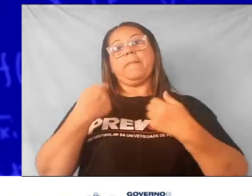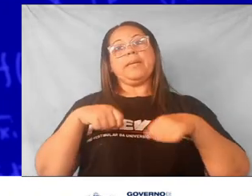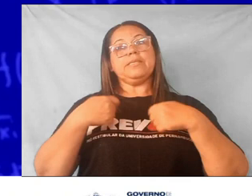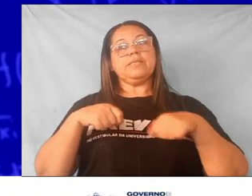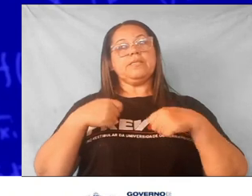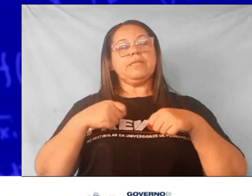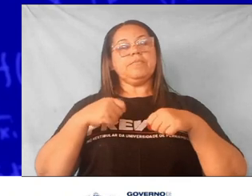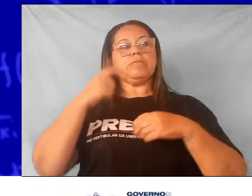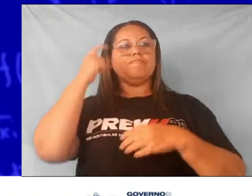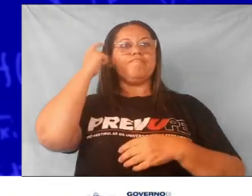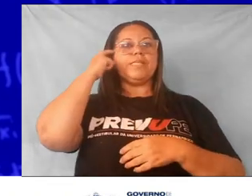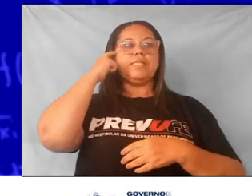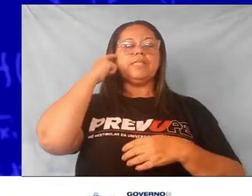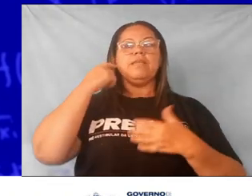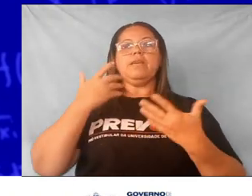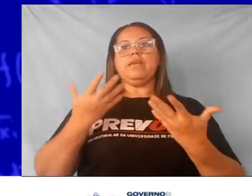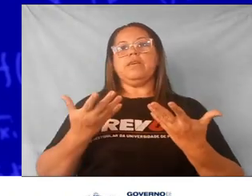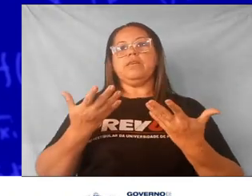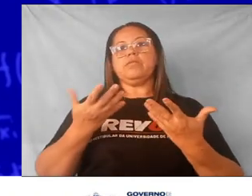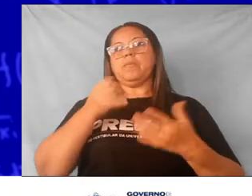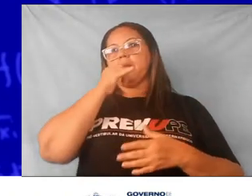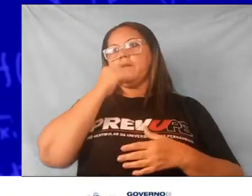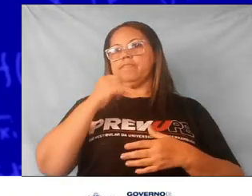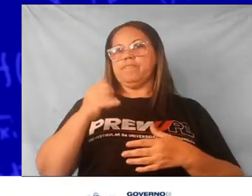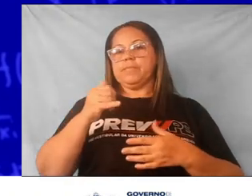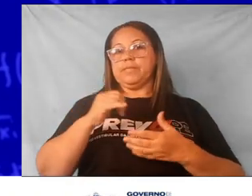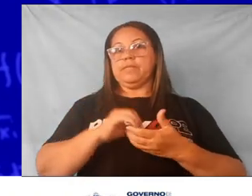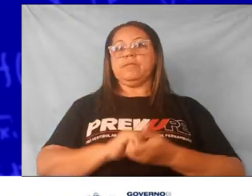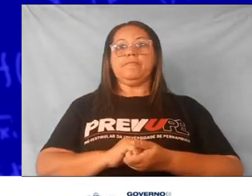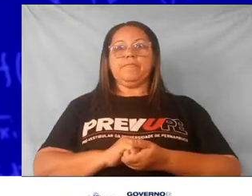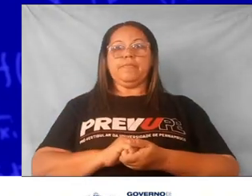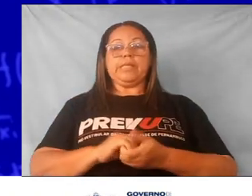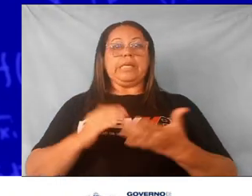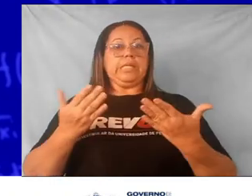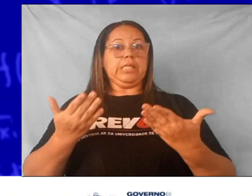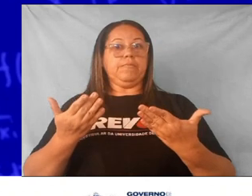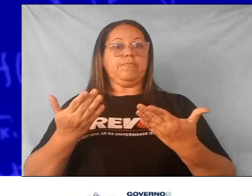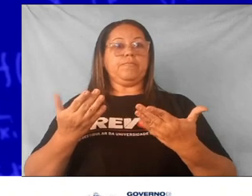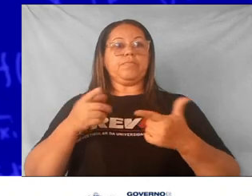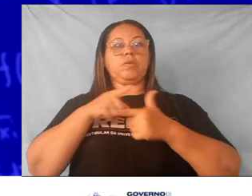a consideração sobre energia. Então,